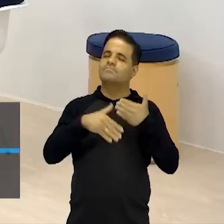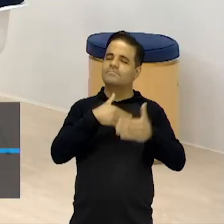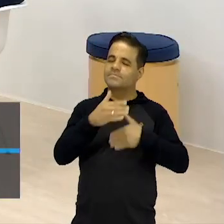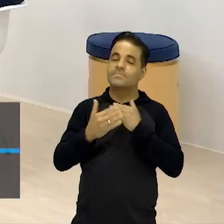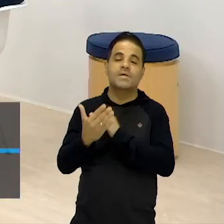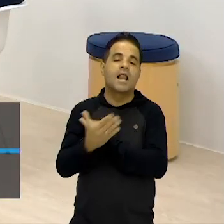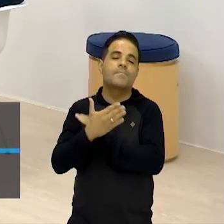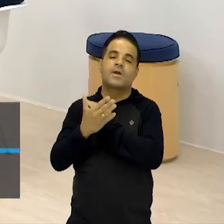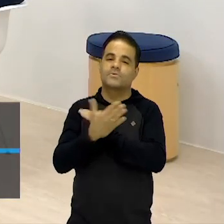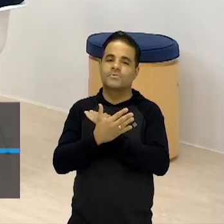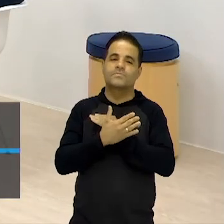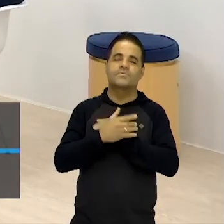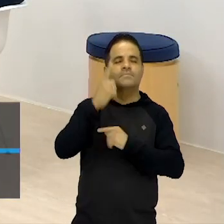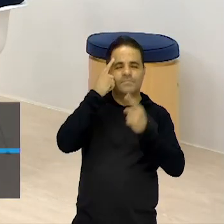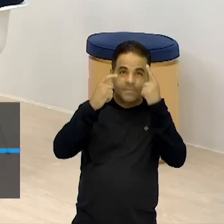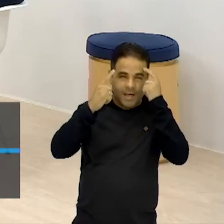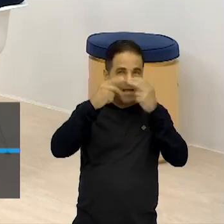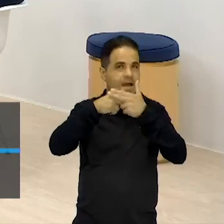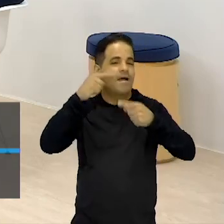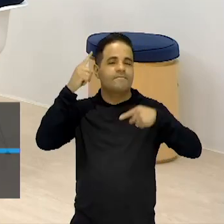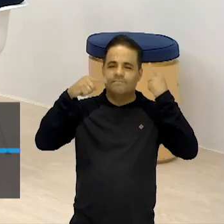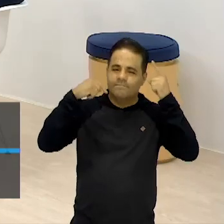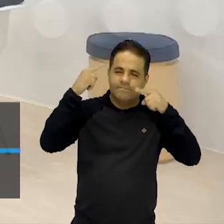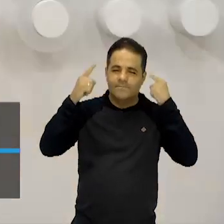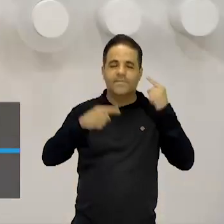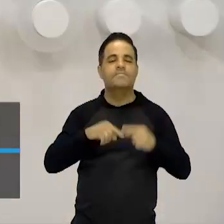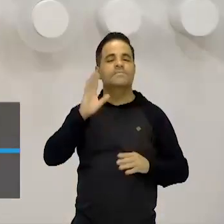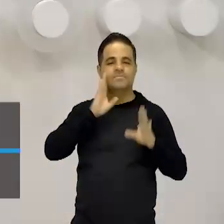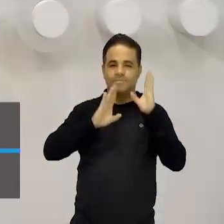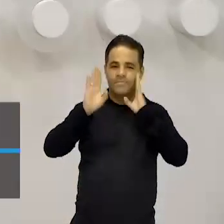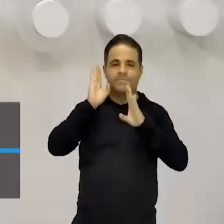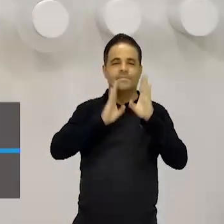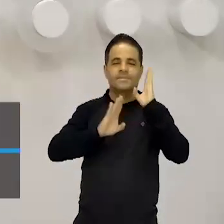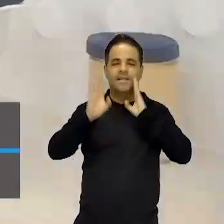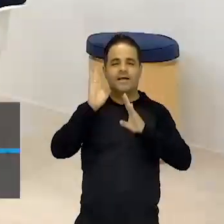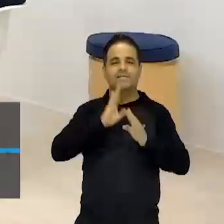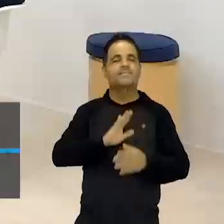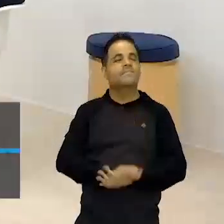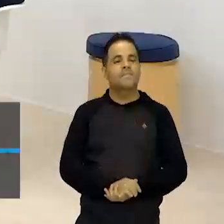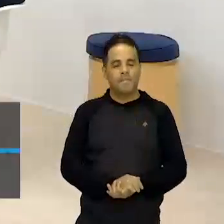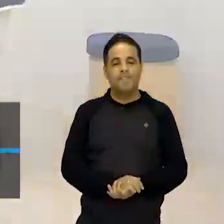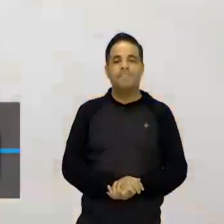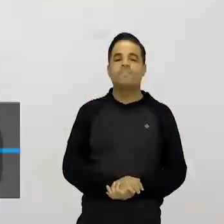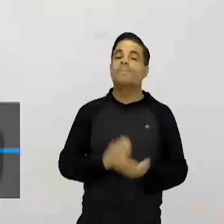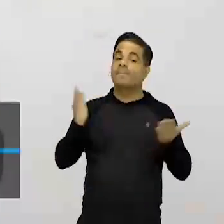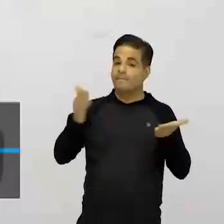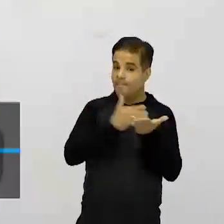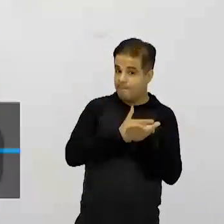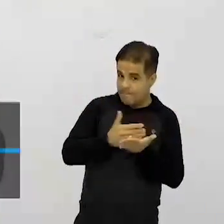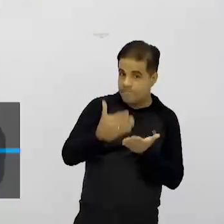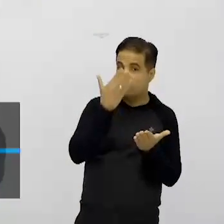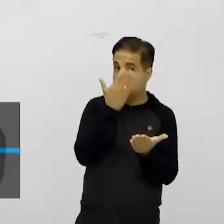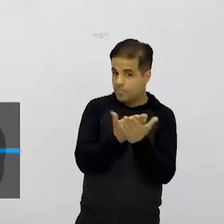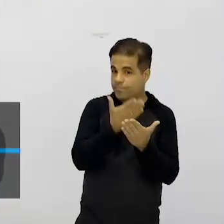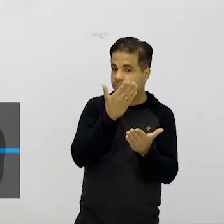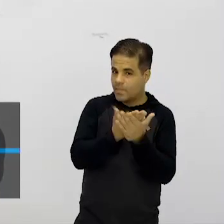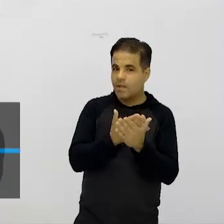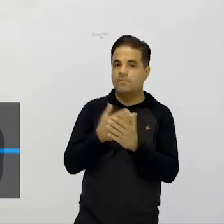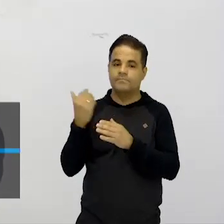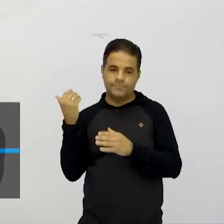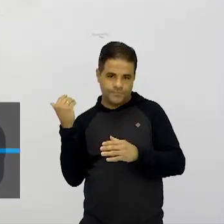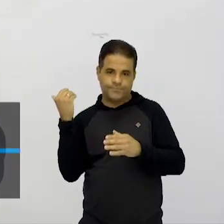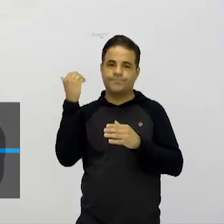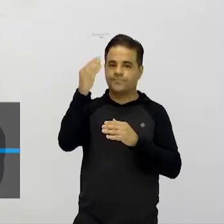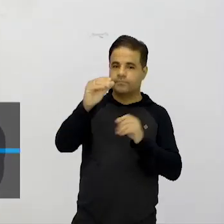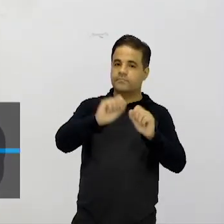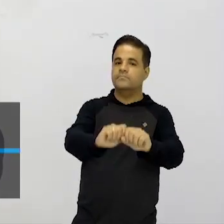mais, que ela me ajudou nas minhas loucuras, né? Mas é muito legal. Muito bom. Então, a gente vai começar a nossa aula aqui. Vou colocar